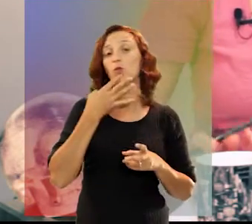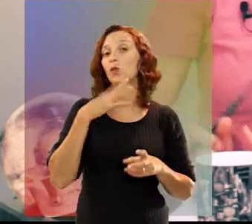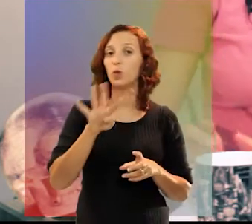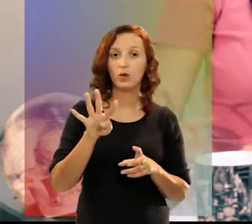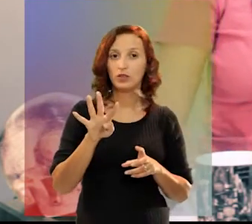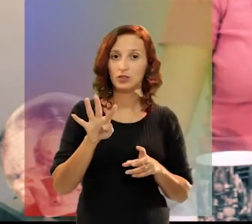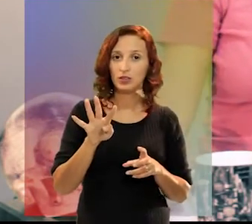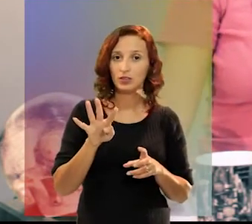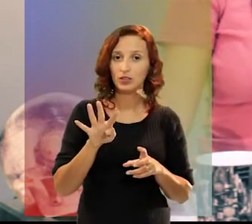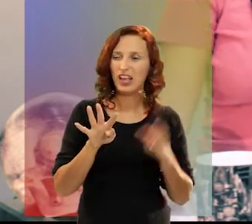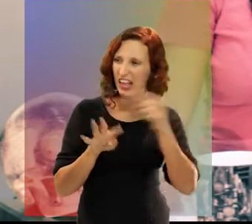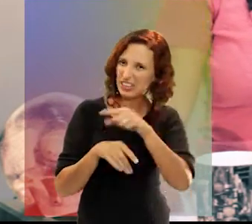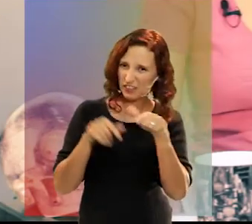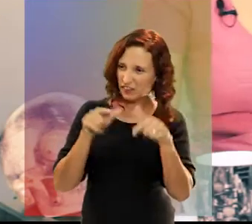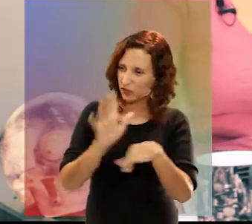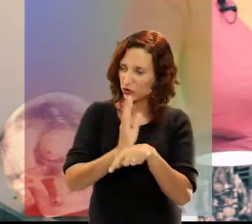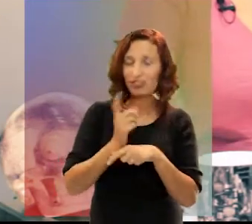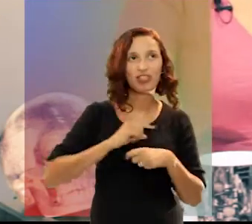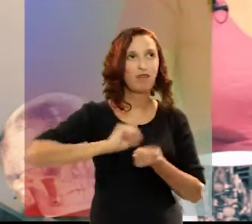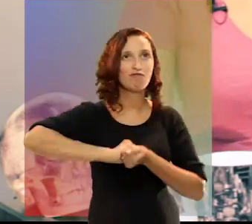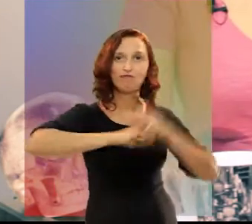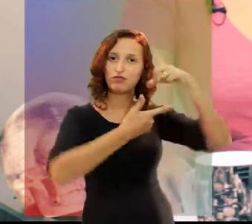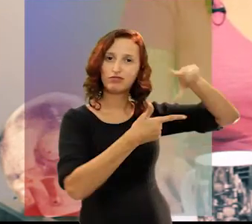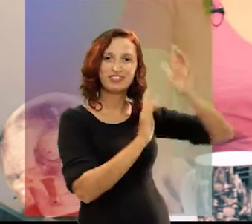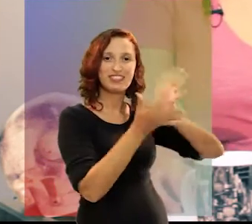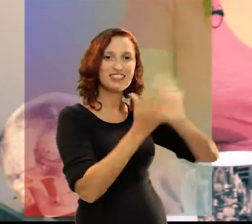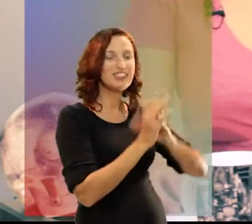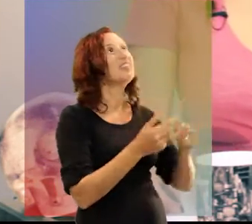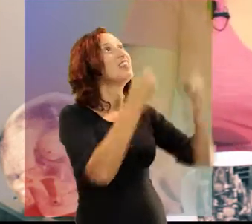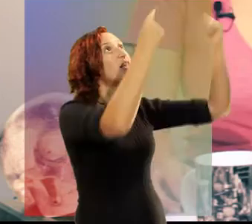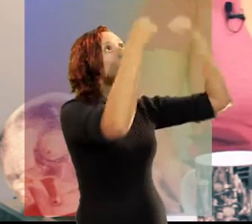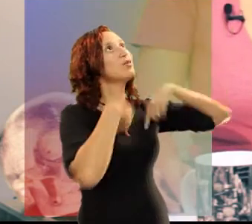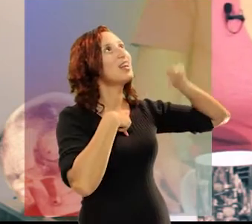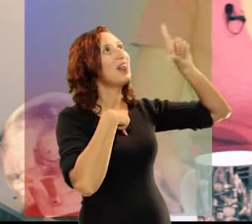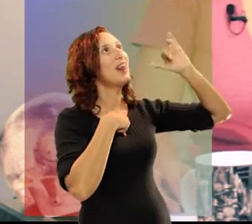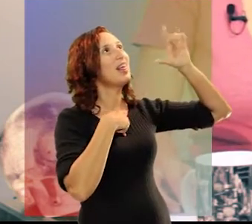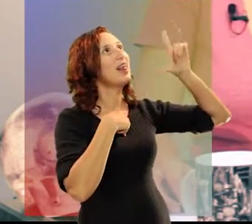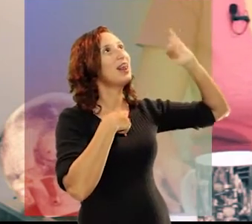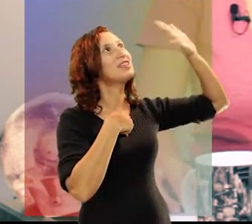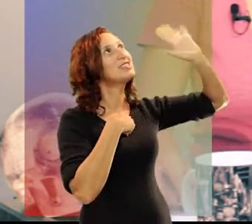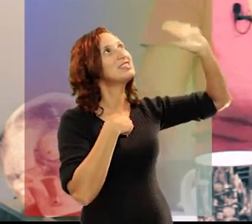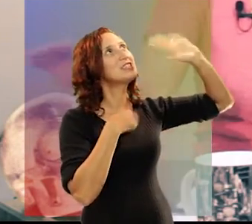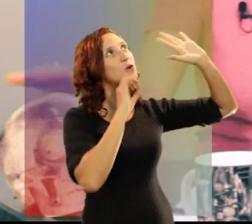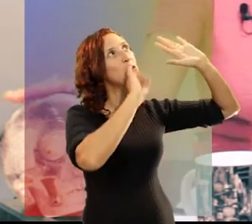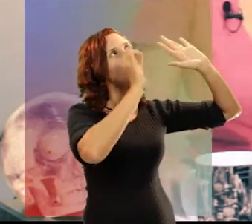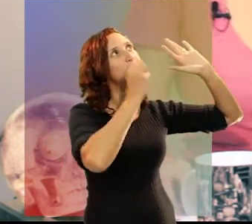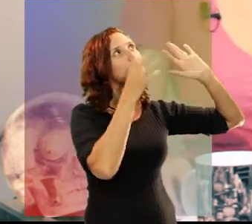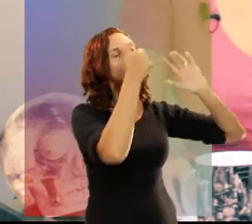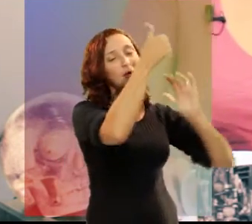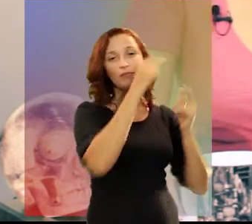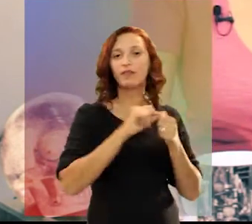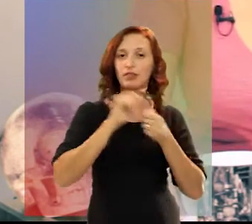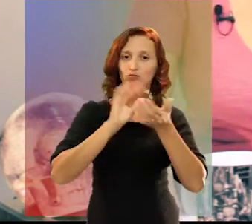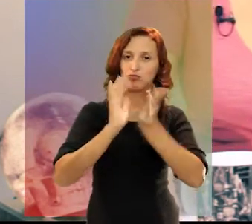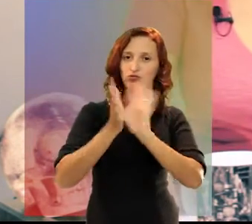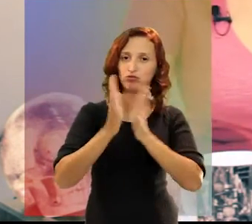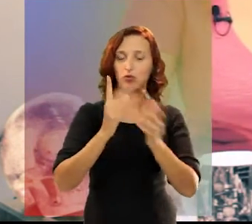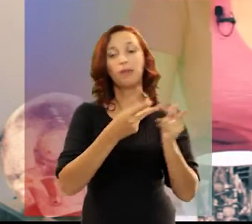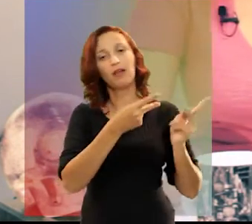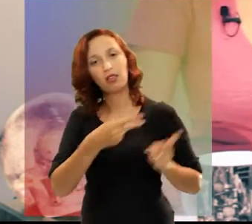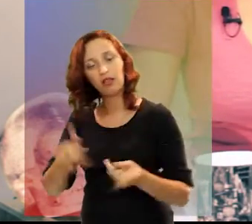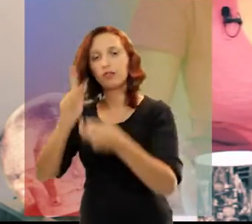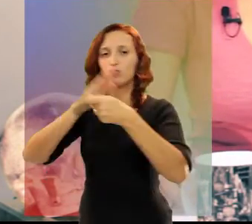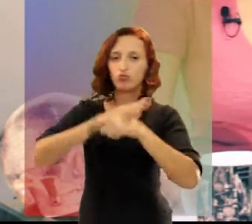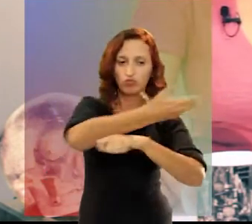né? Se você, sei lá, tem alguma... Esse vídeo tem Janela de Libras, que a Lili tá bem aqui no cantinho fazendo pra gente. Oi, Lili, tudo bom? Ela tá aí fazendo porque também faz parte